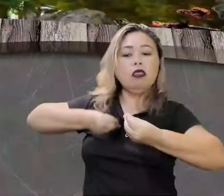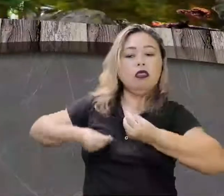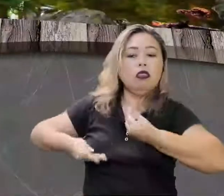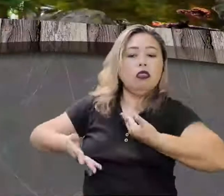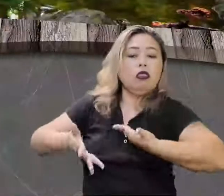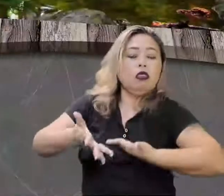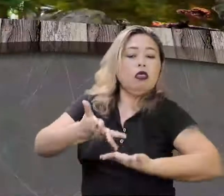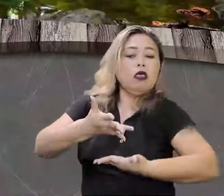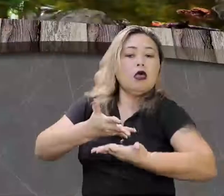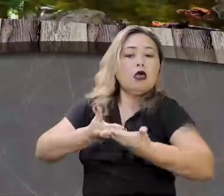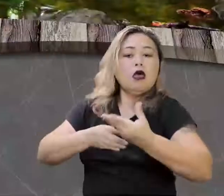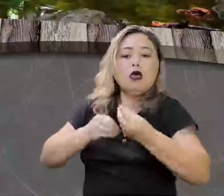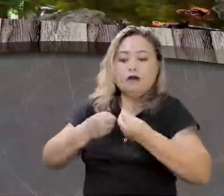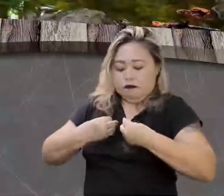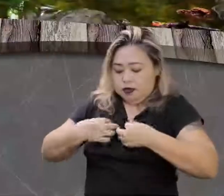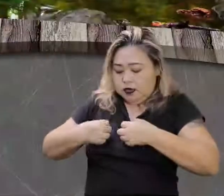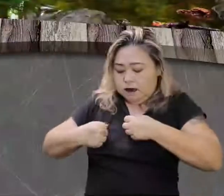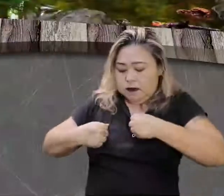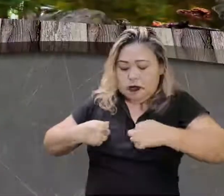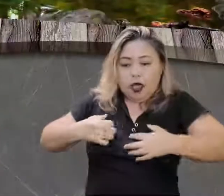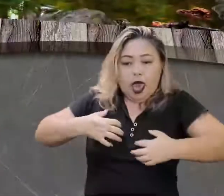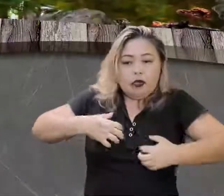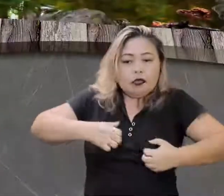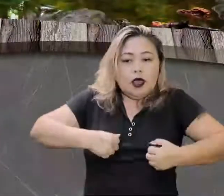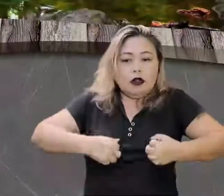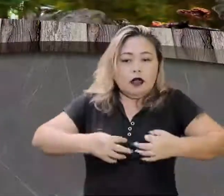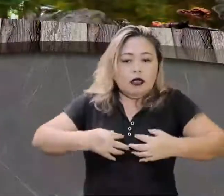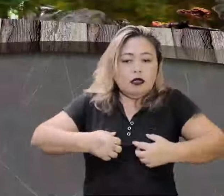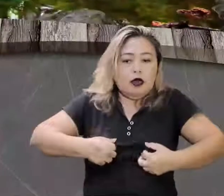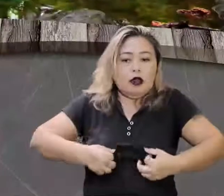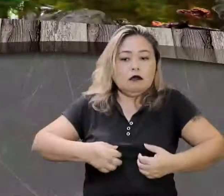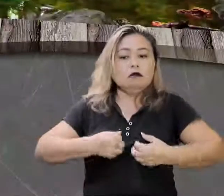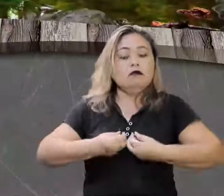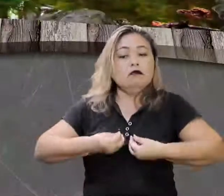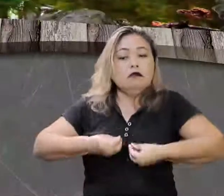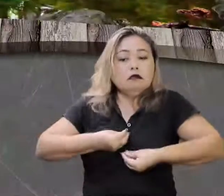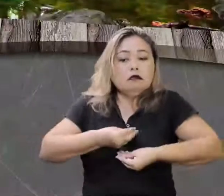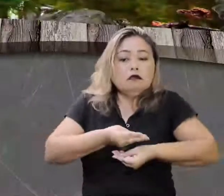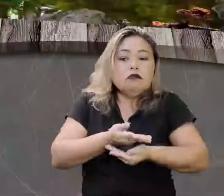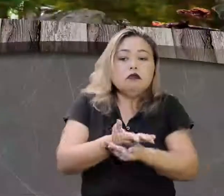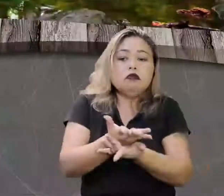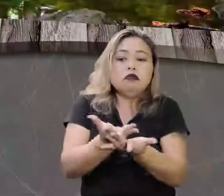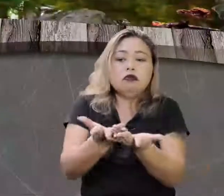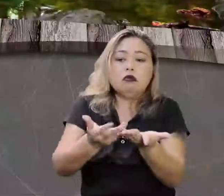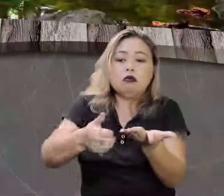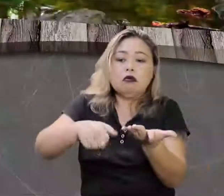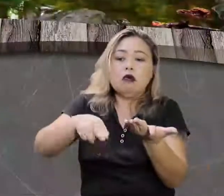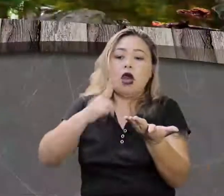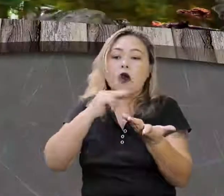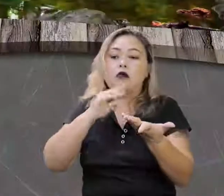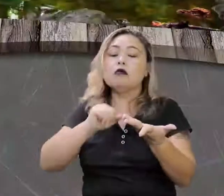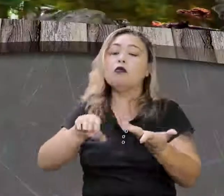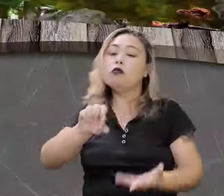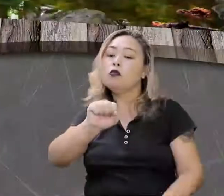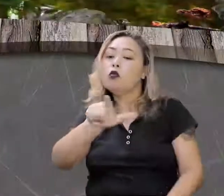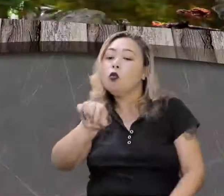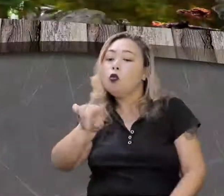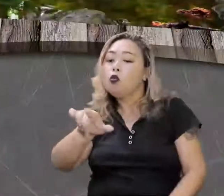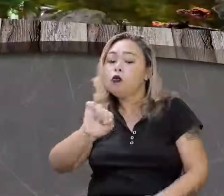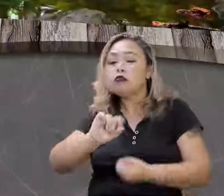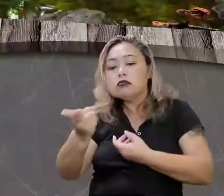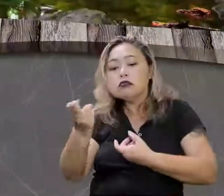Vai agir sobre ele os decompositores, os fungos e as bactérias que vão estar devolvendo esses nutrientes para o solo, que vão